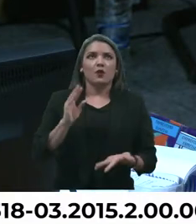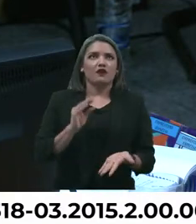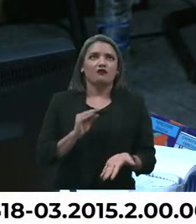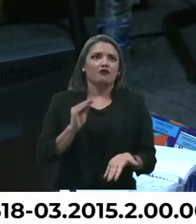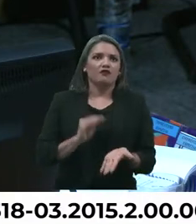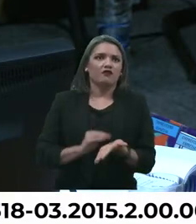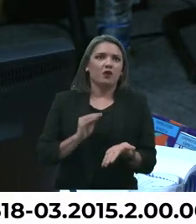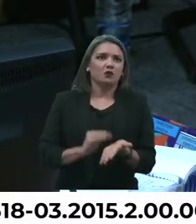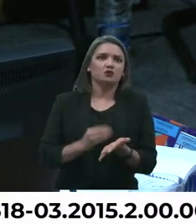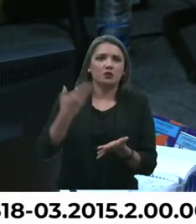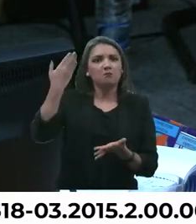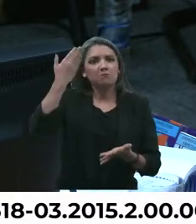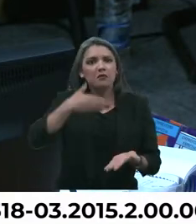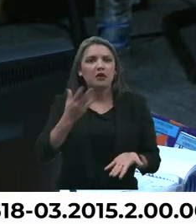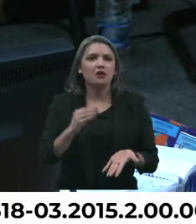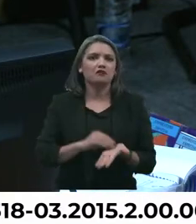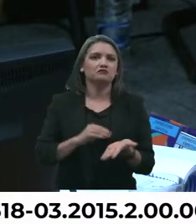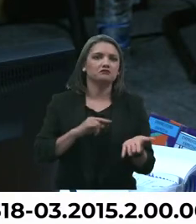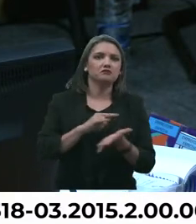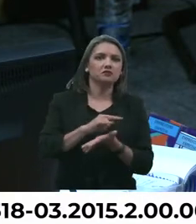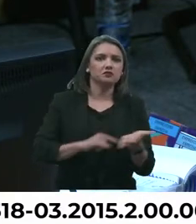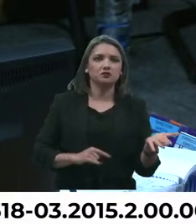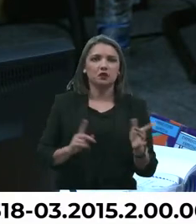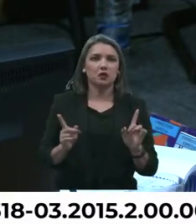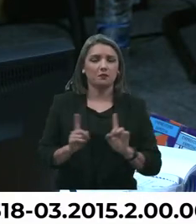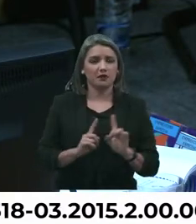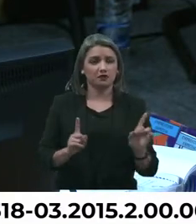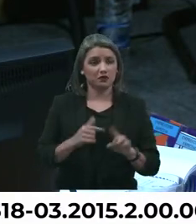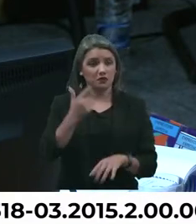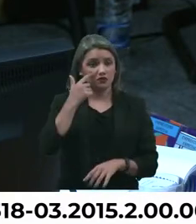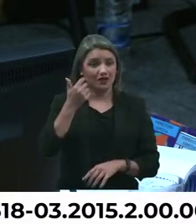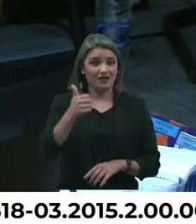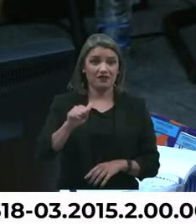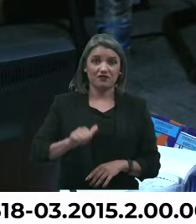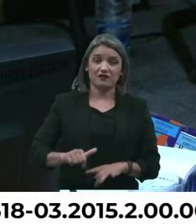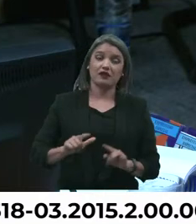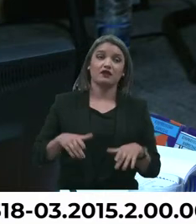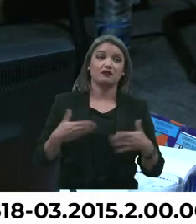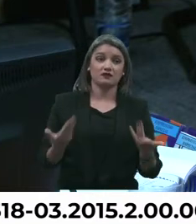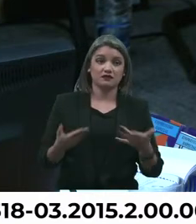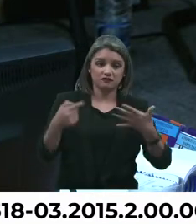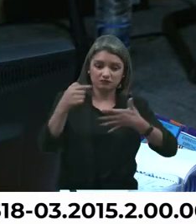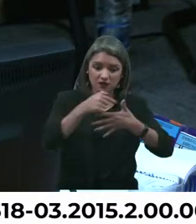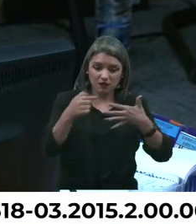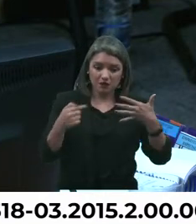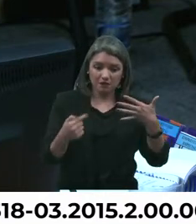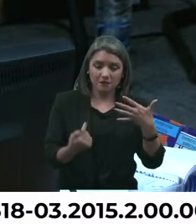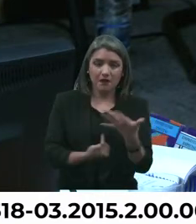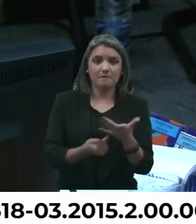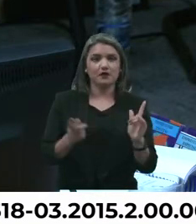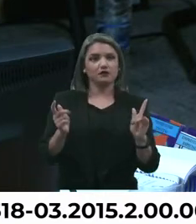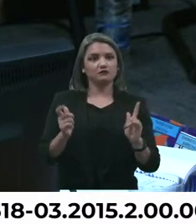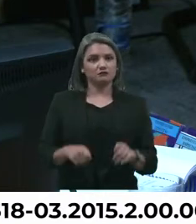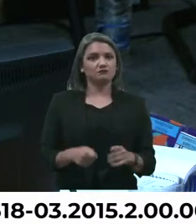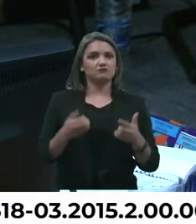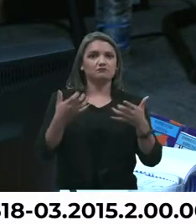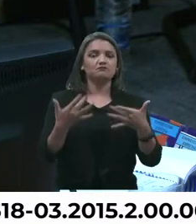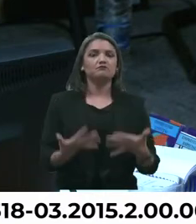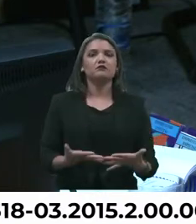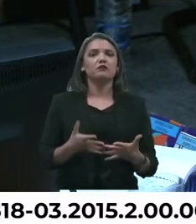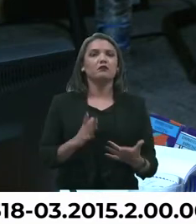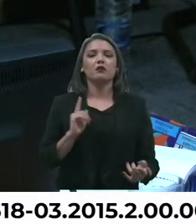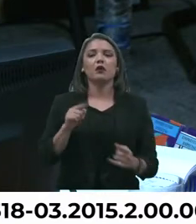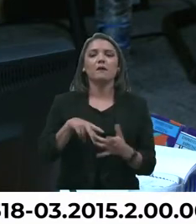provas ou de documentação de suporte, restando avaliar se esses elementos foram suficientes para justificar a medida